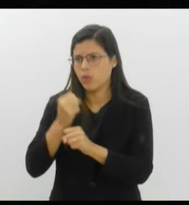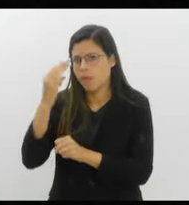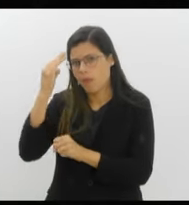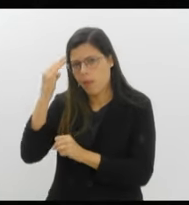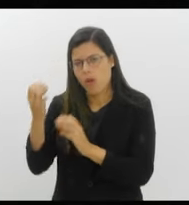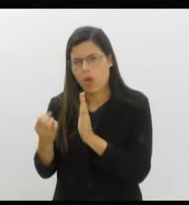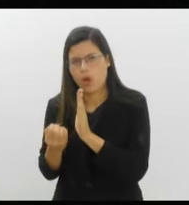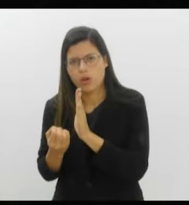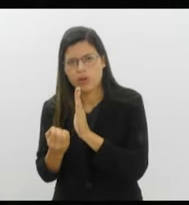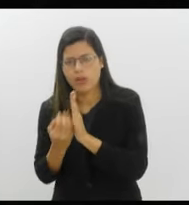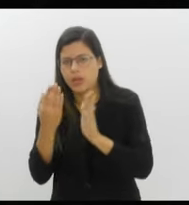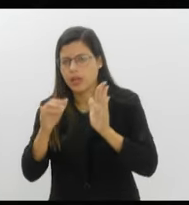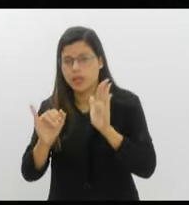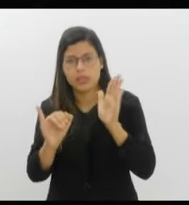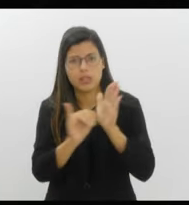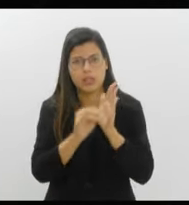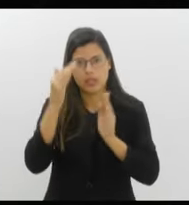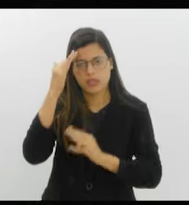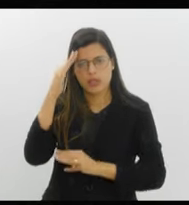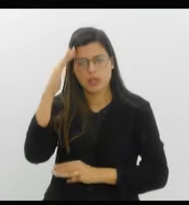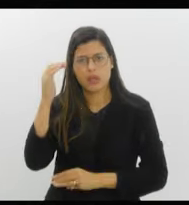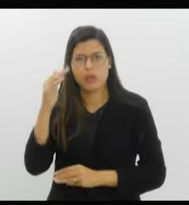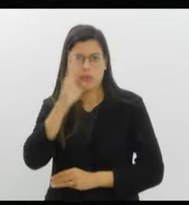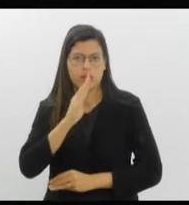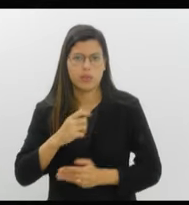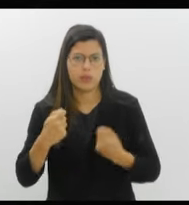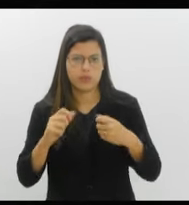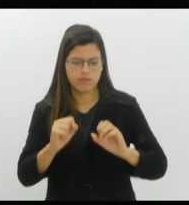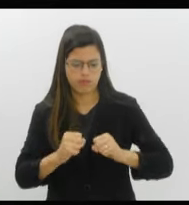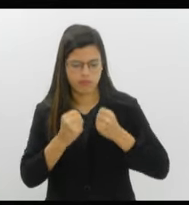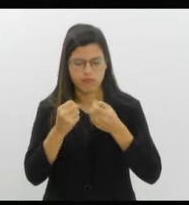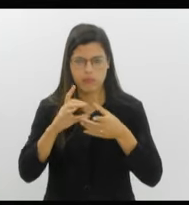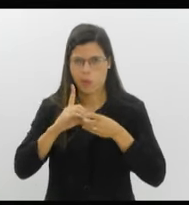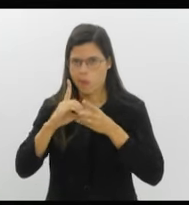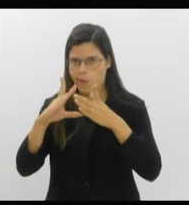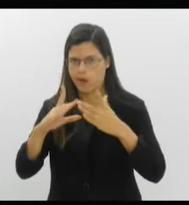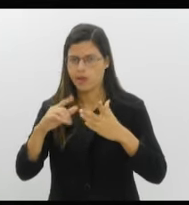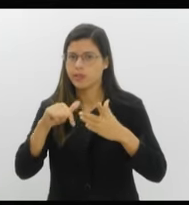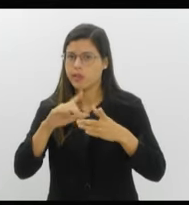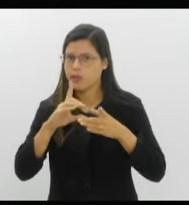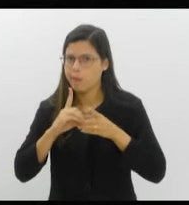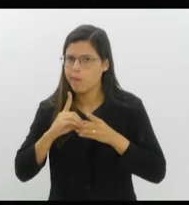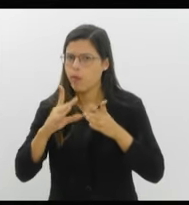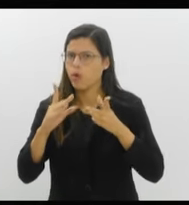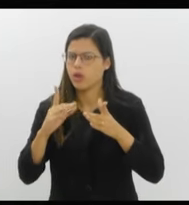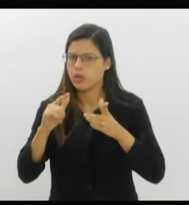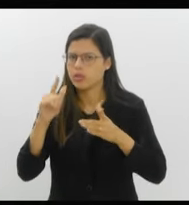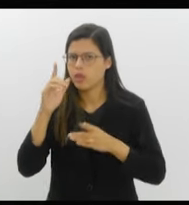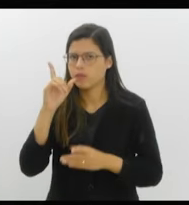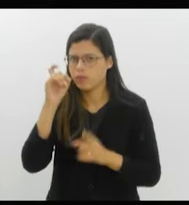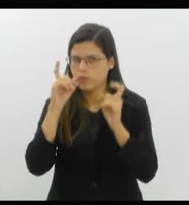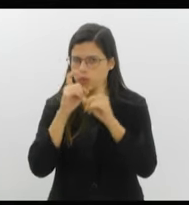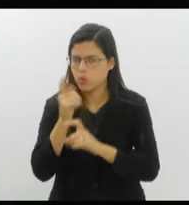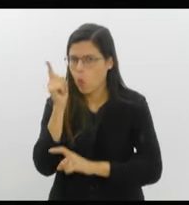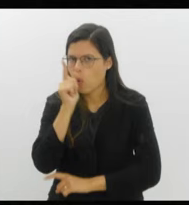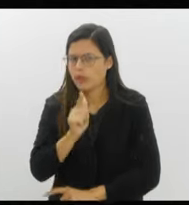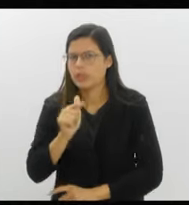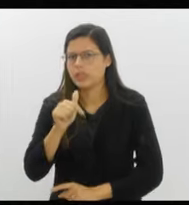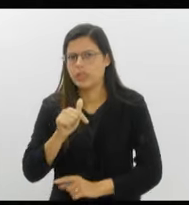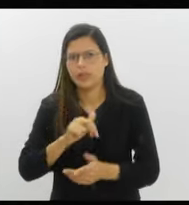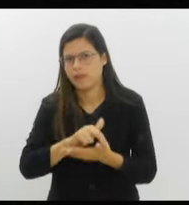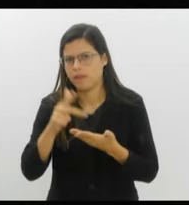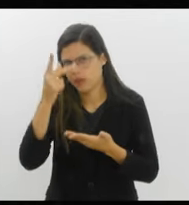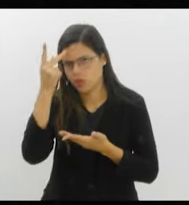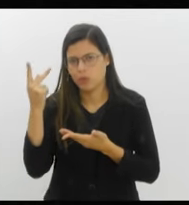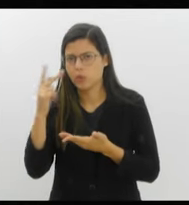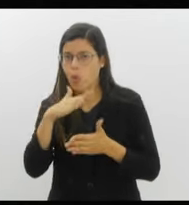identidade, entender que o Brasil precisa defender a democracia, entender que a democracia custou caro e muitas pessoas tombaram nesse processo. E por isso